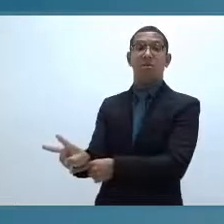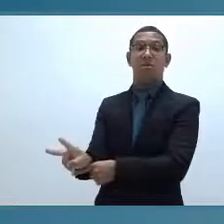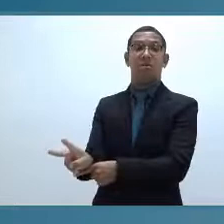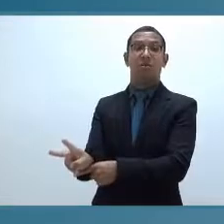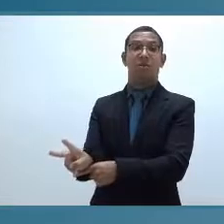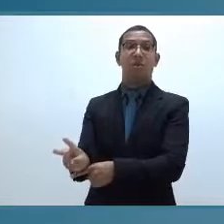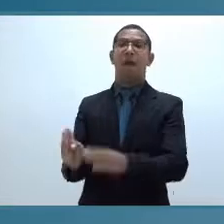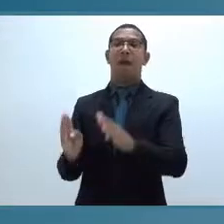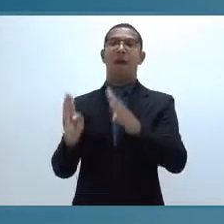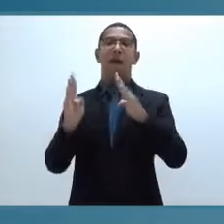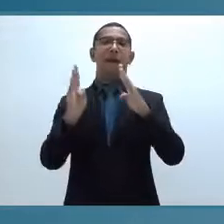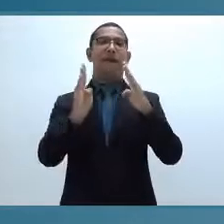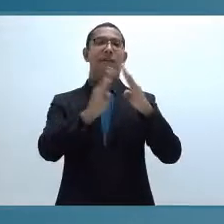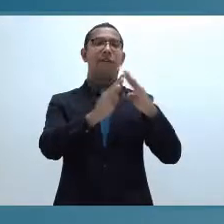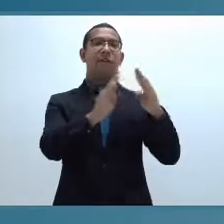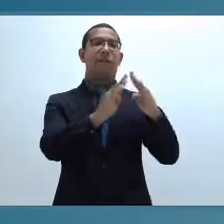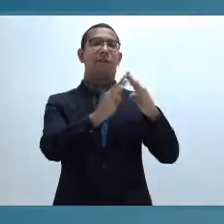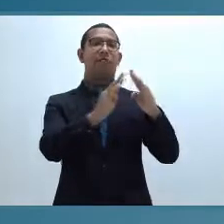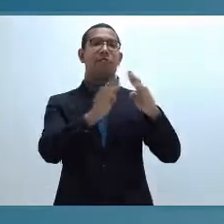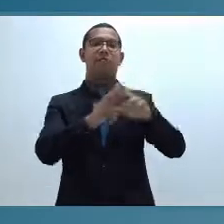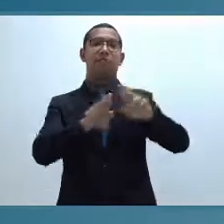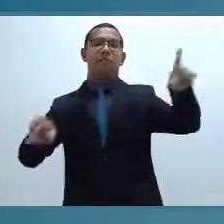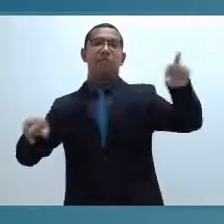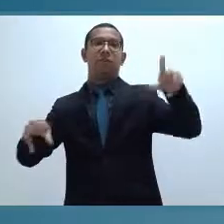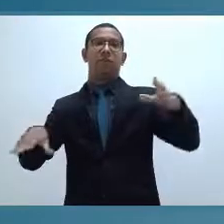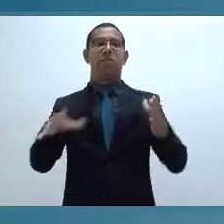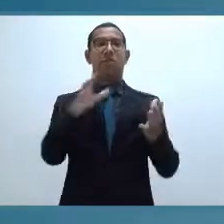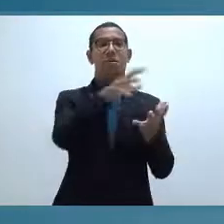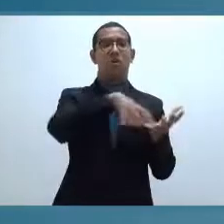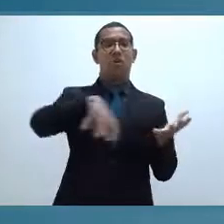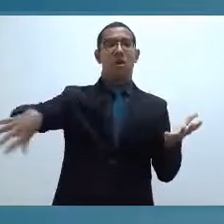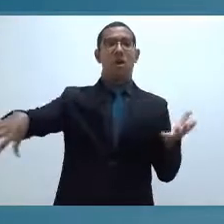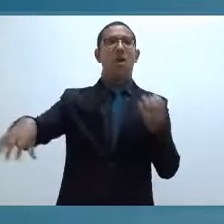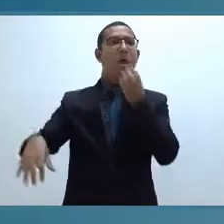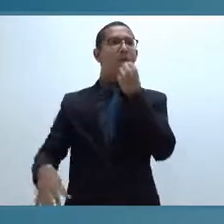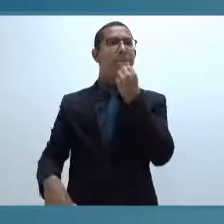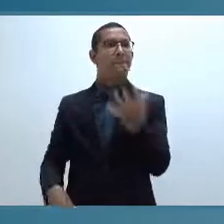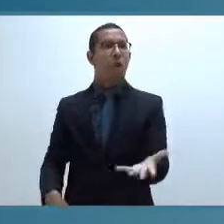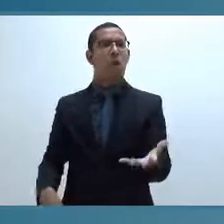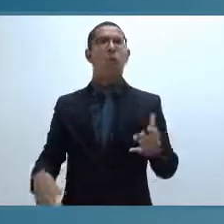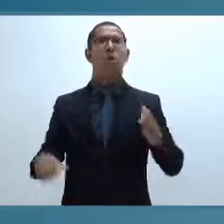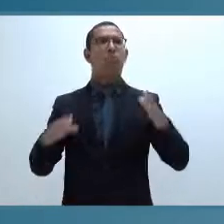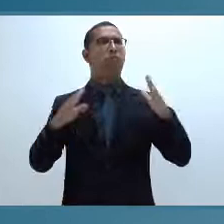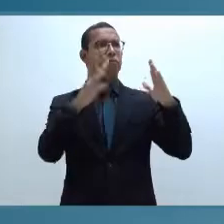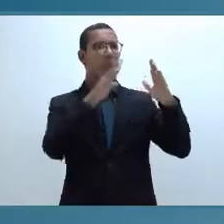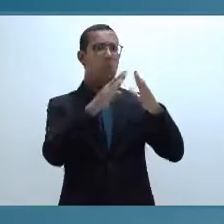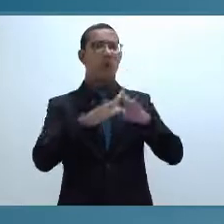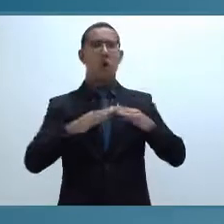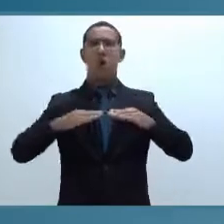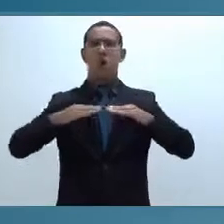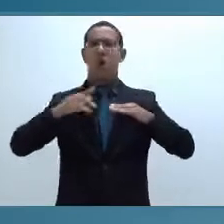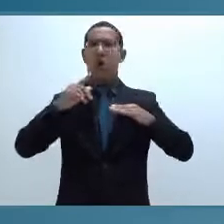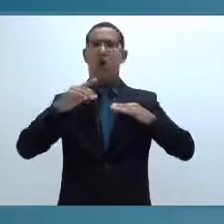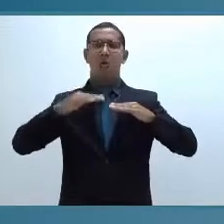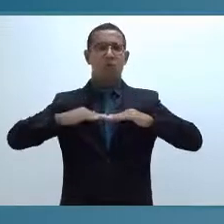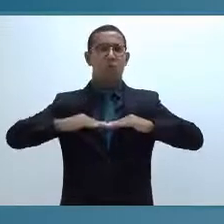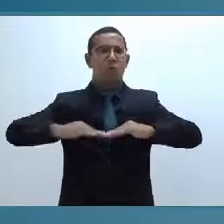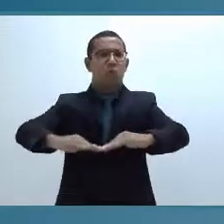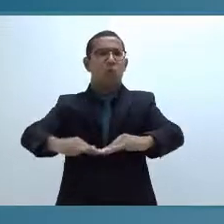eleitoral, tem uma forma boa, tem uma boa estrutura asfaltada. Tá?